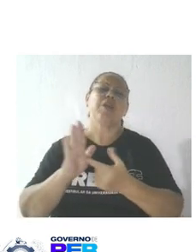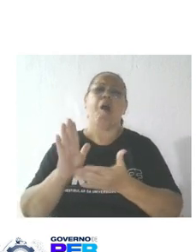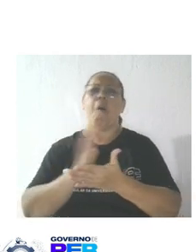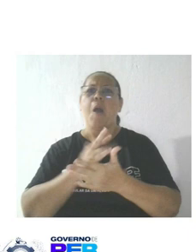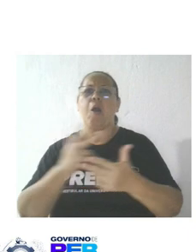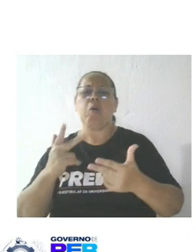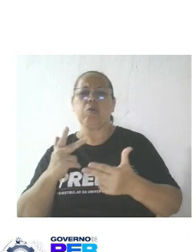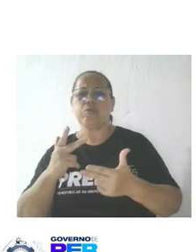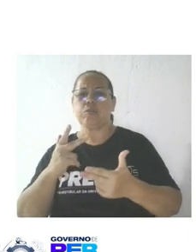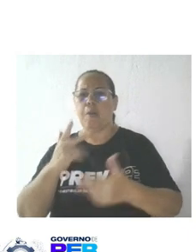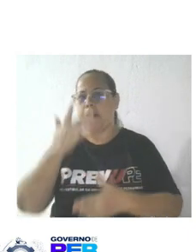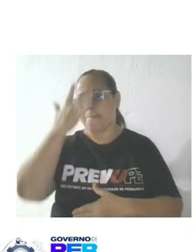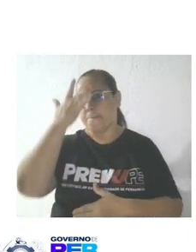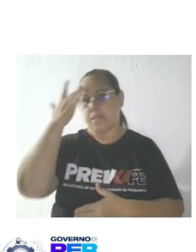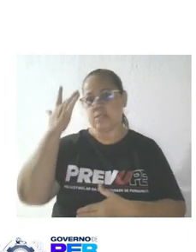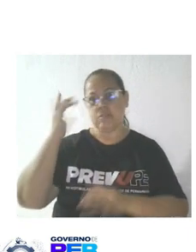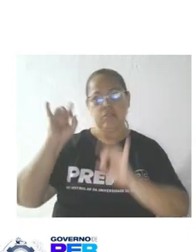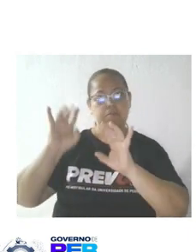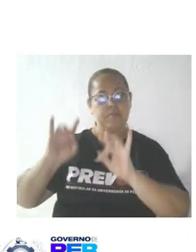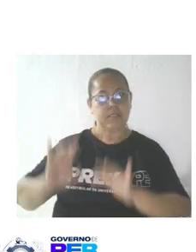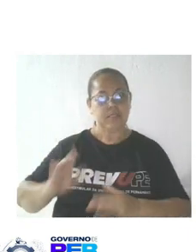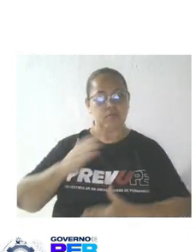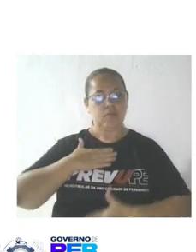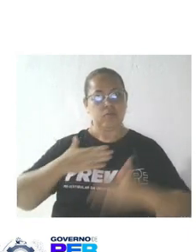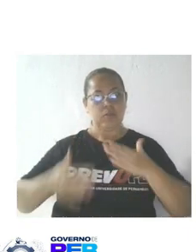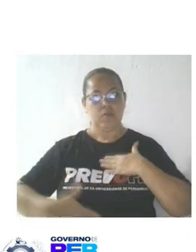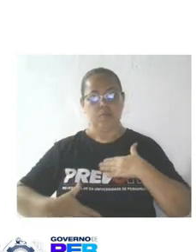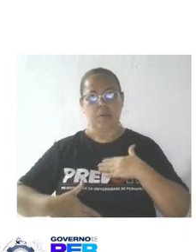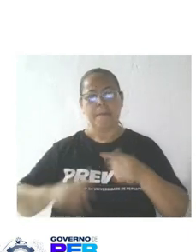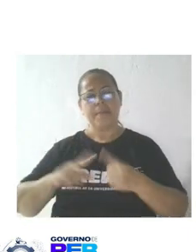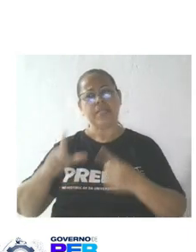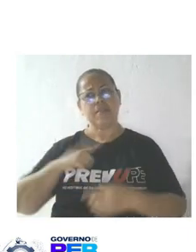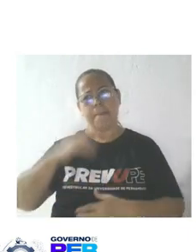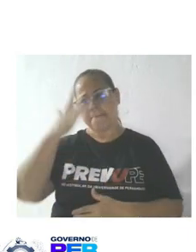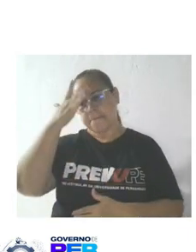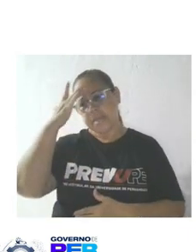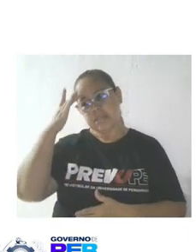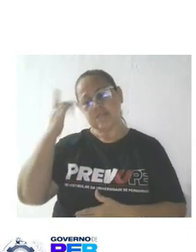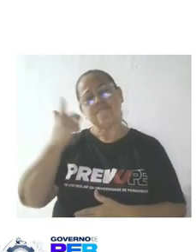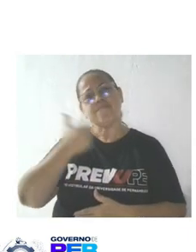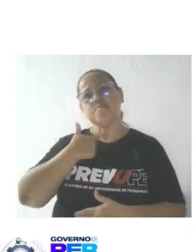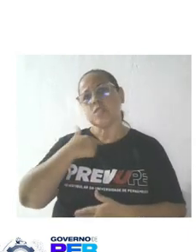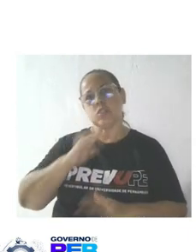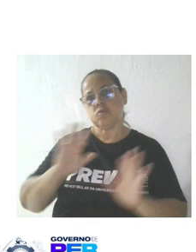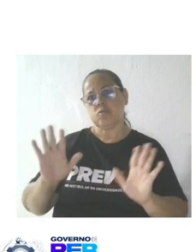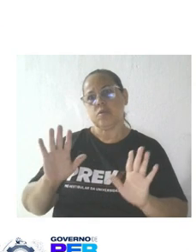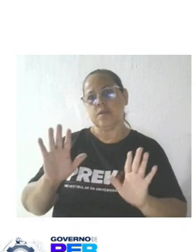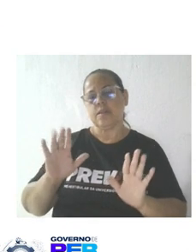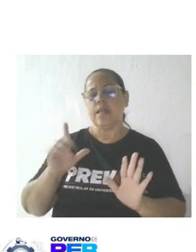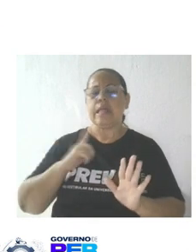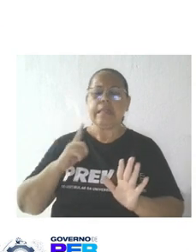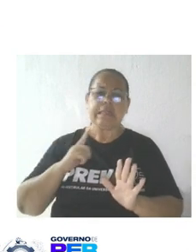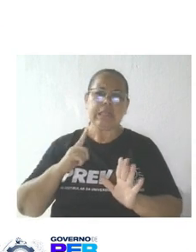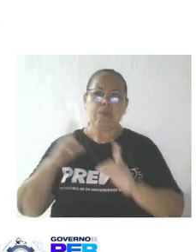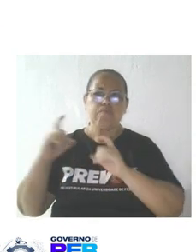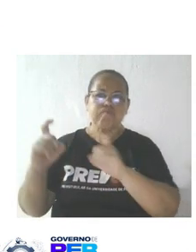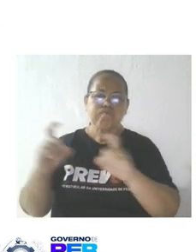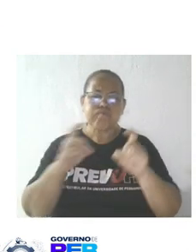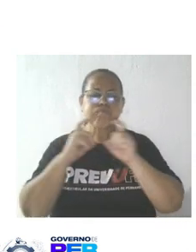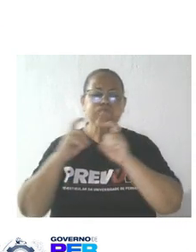Mas há também aqueles que se tatuam apenas por questão de estilo. Há controvérsias quanto à origem da tatuagem. Para alguns